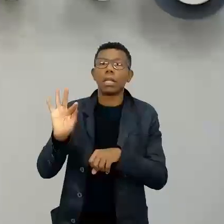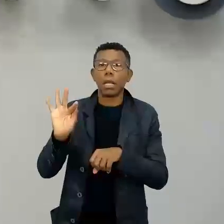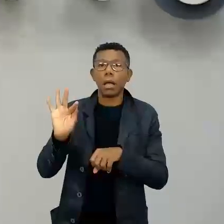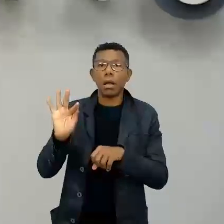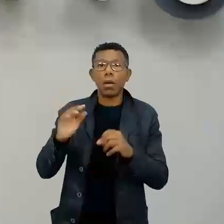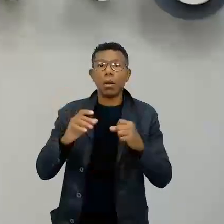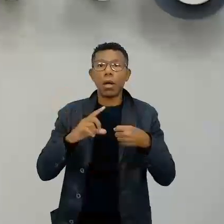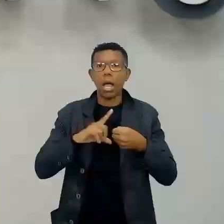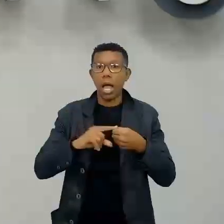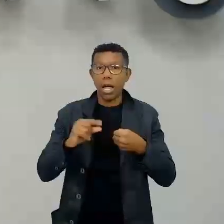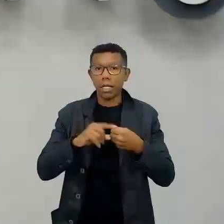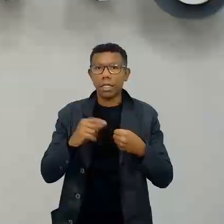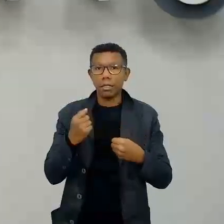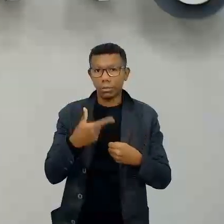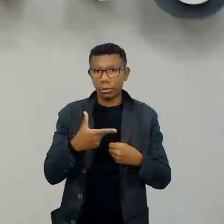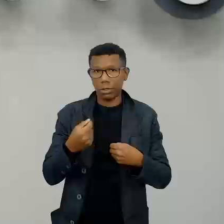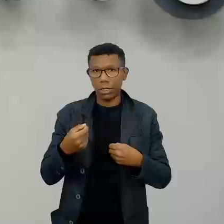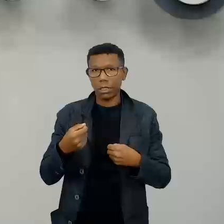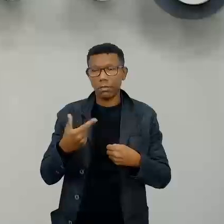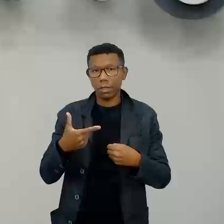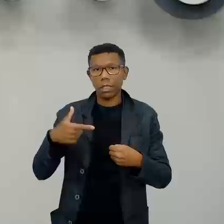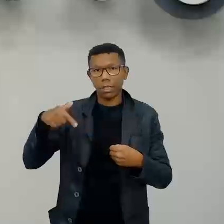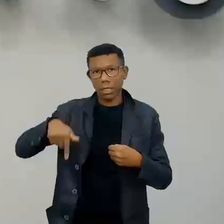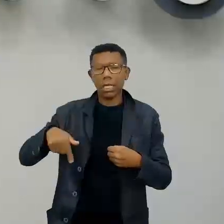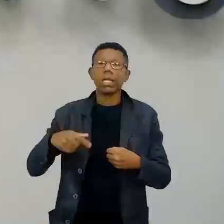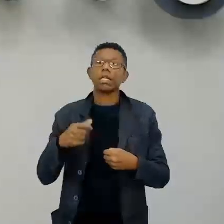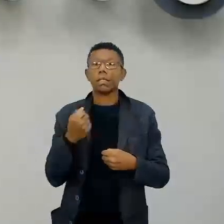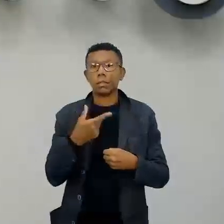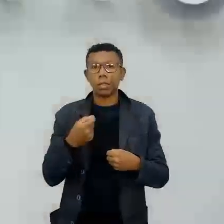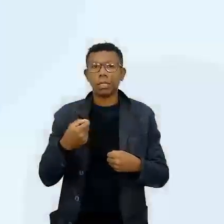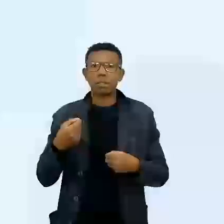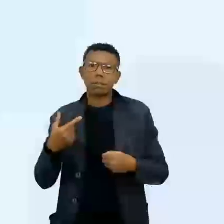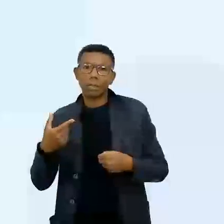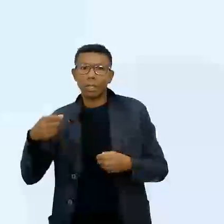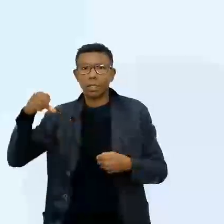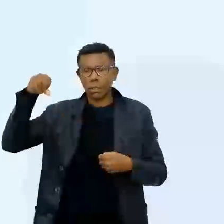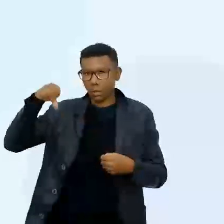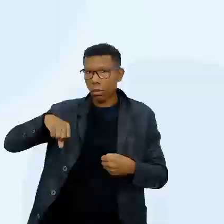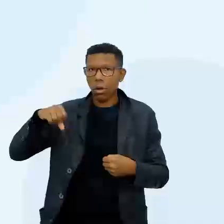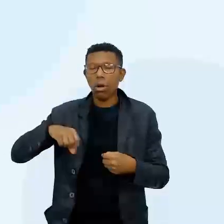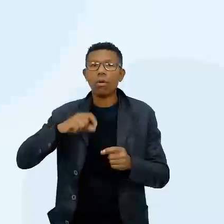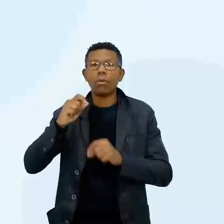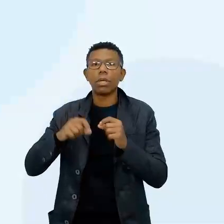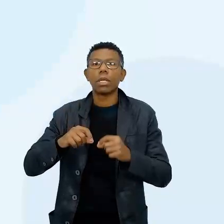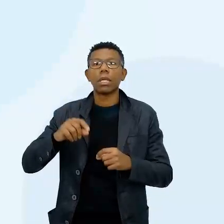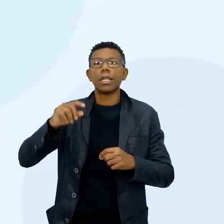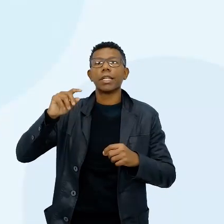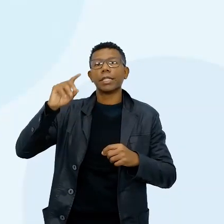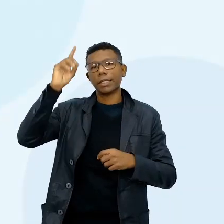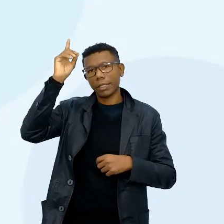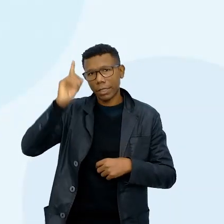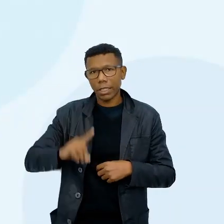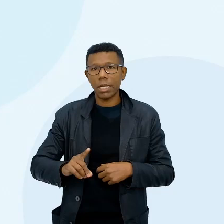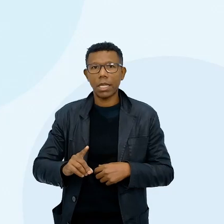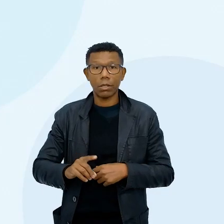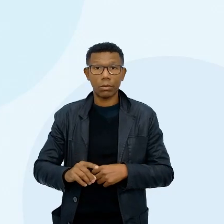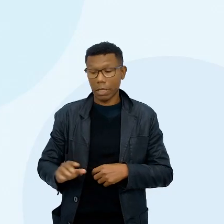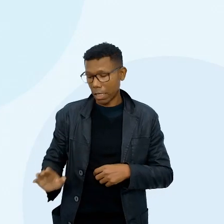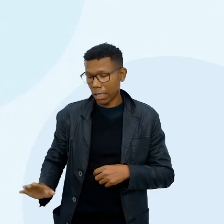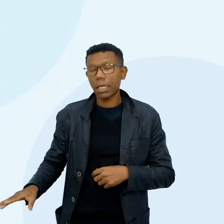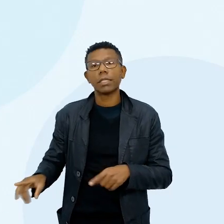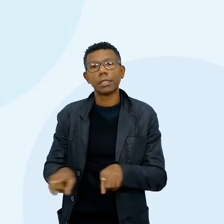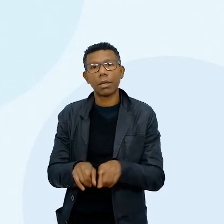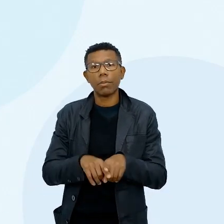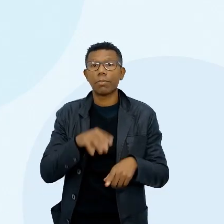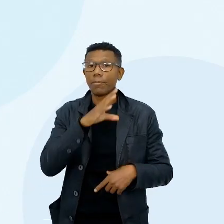artigo 227 e 229, que fala especificamente dos direitos fundamentais da criança e adolescente,